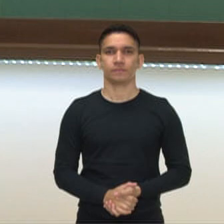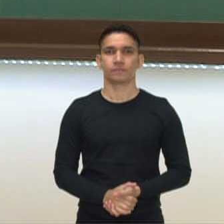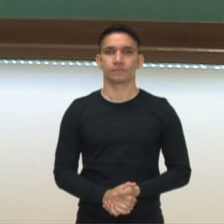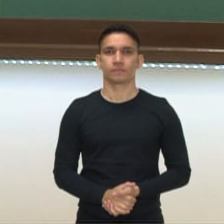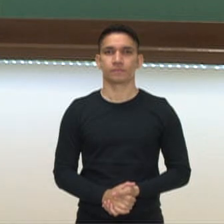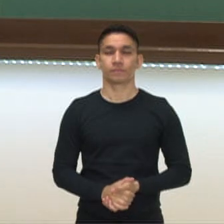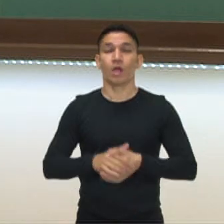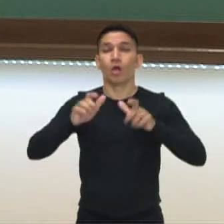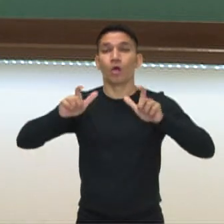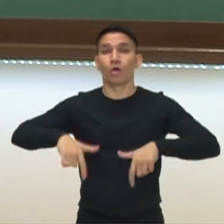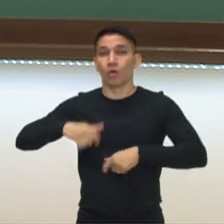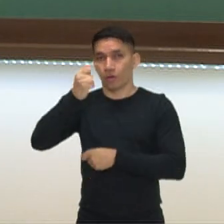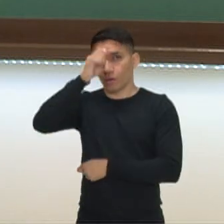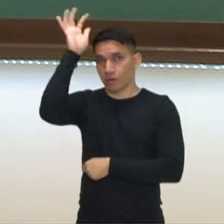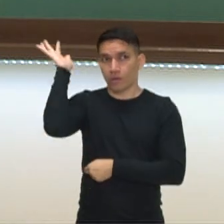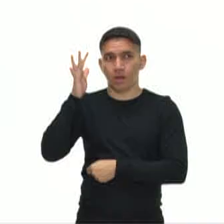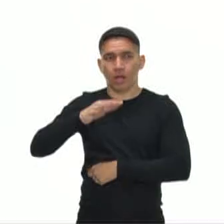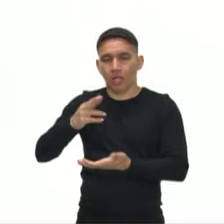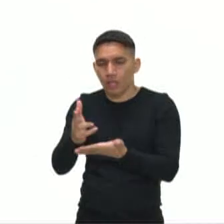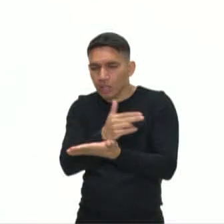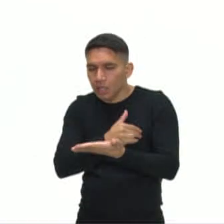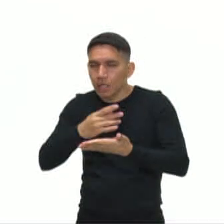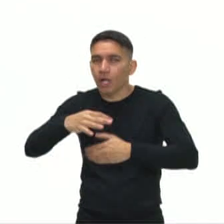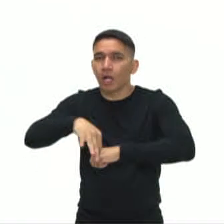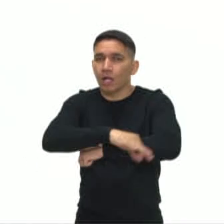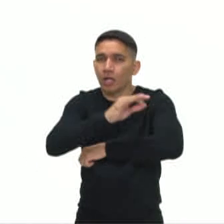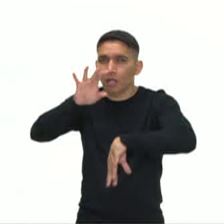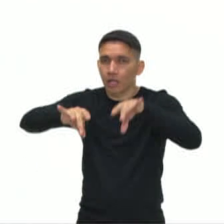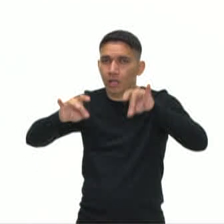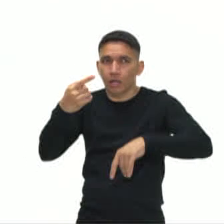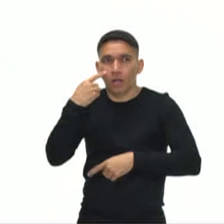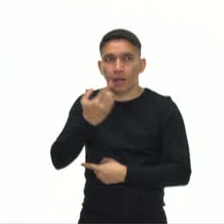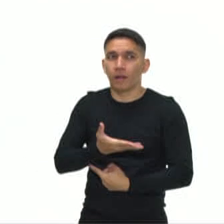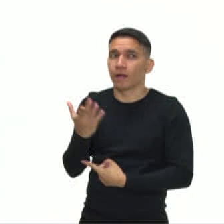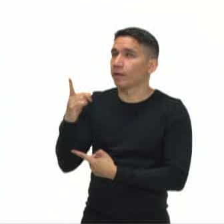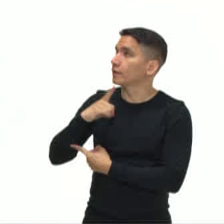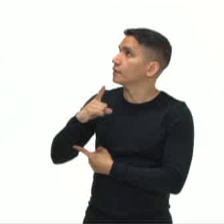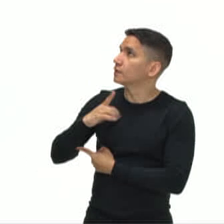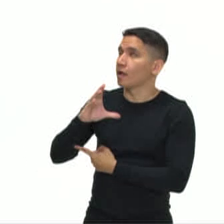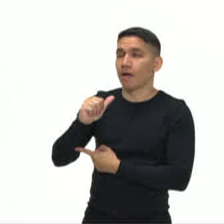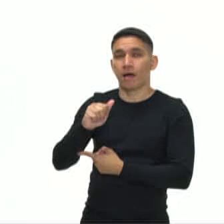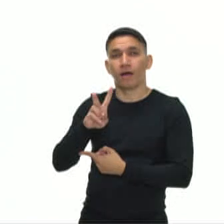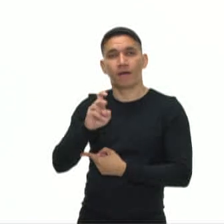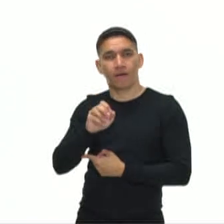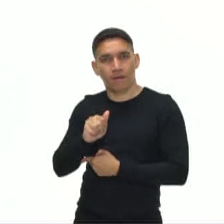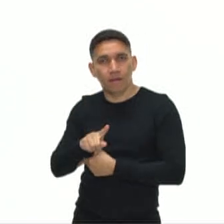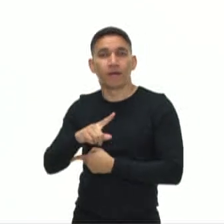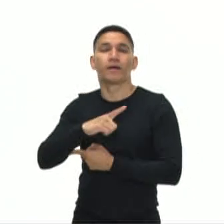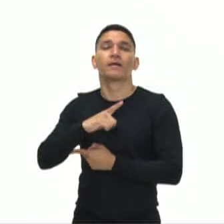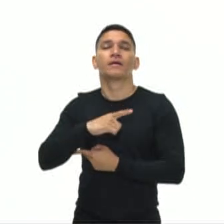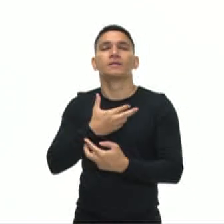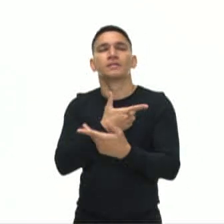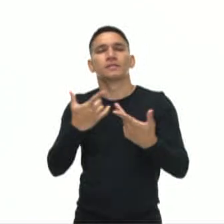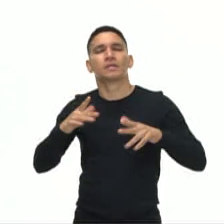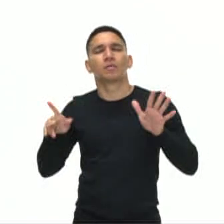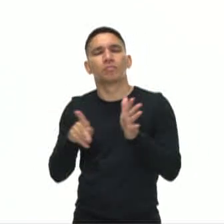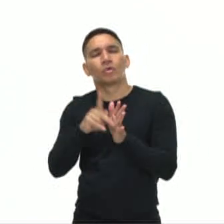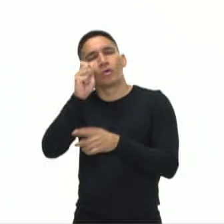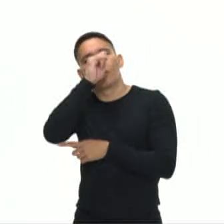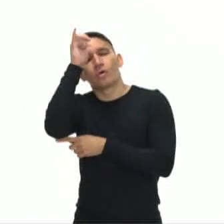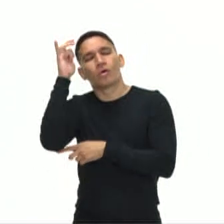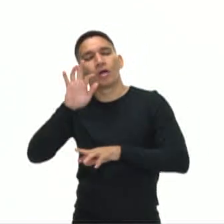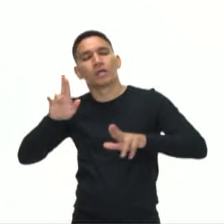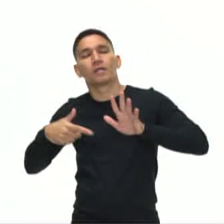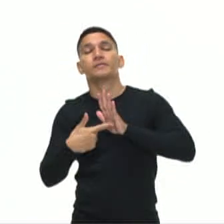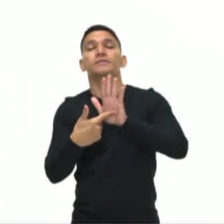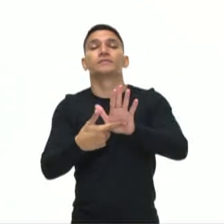Palco romano. A planta do teatro romano possui a cávea, a arquibancada semicircular em sua base era reservada à elite romana, edifício cênico, palco e cenário,